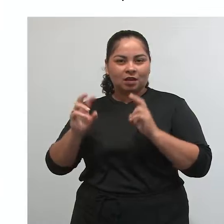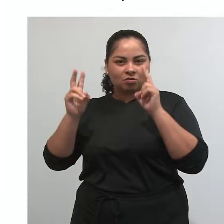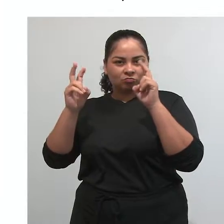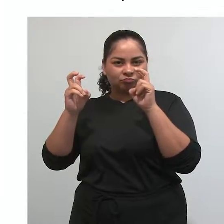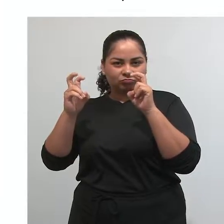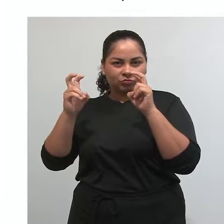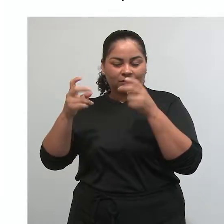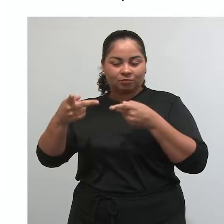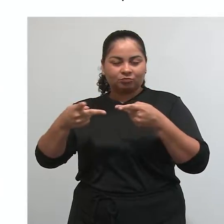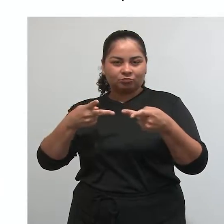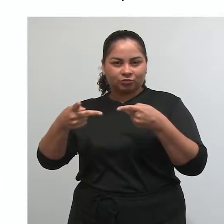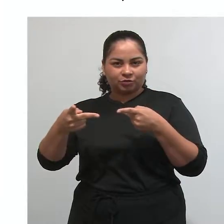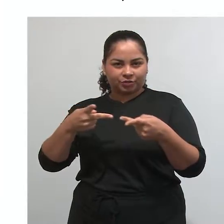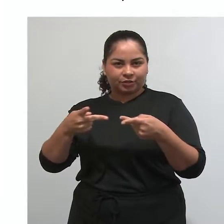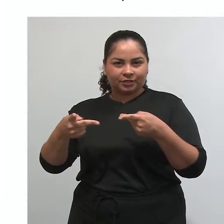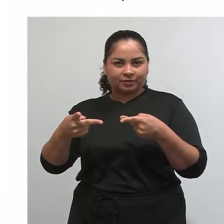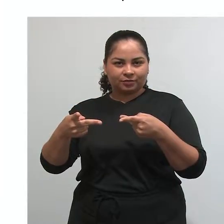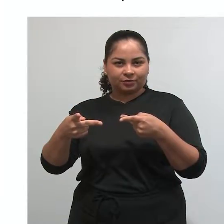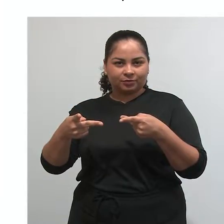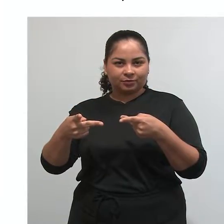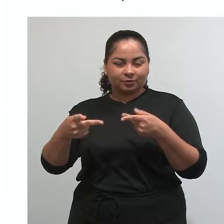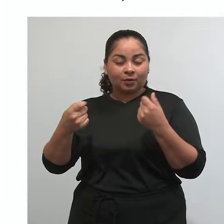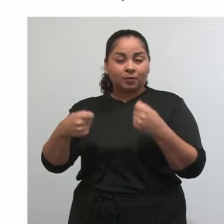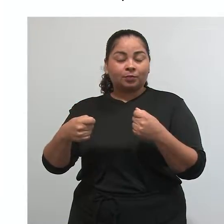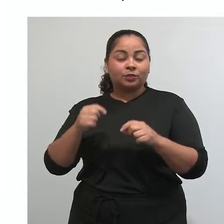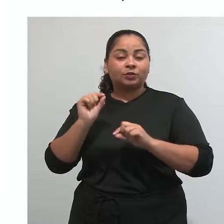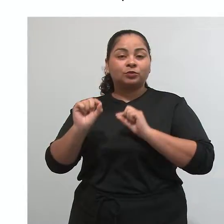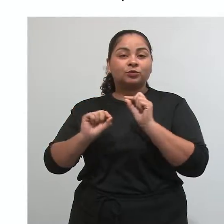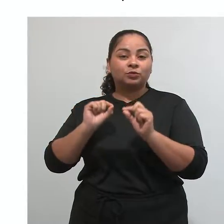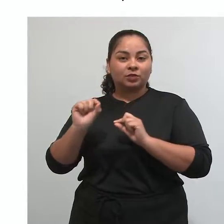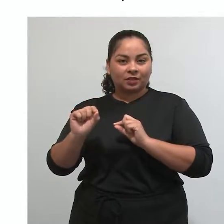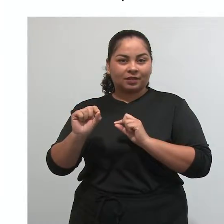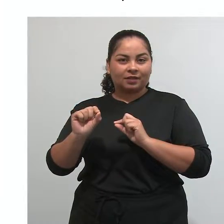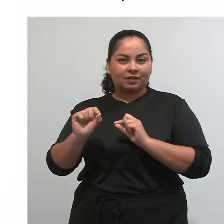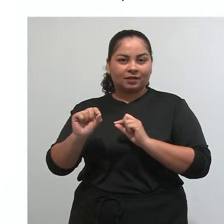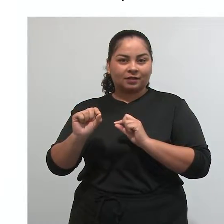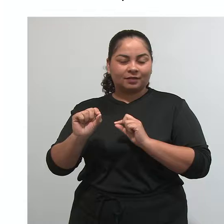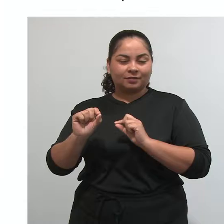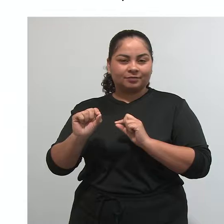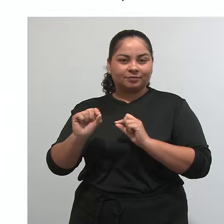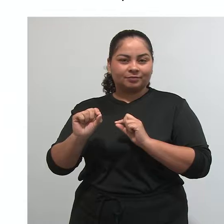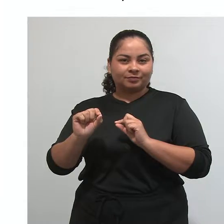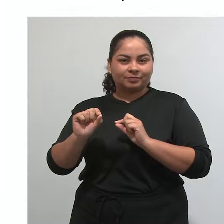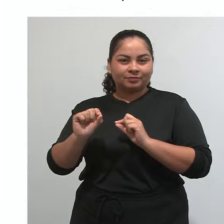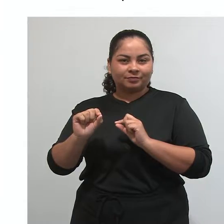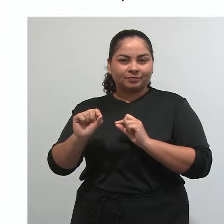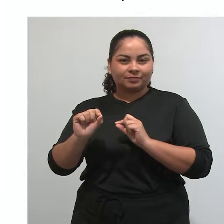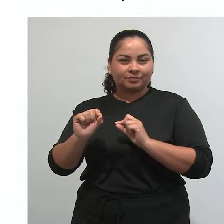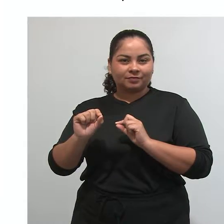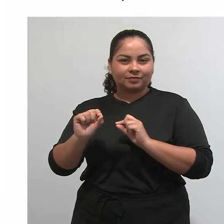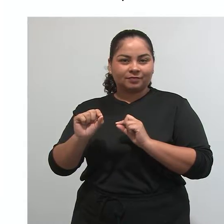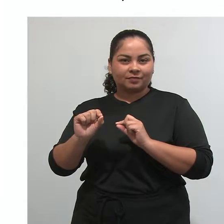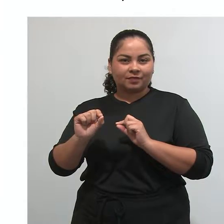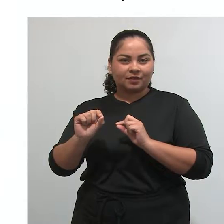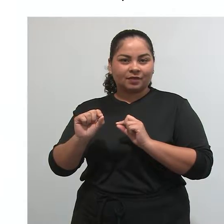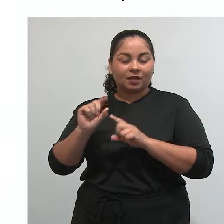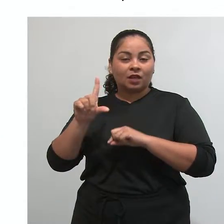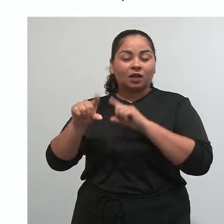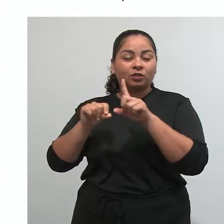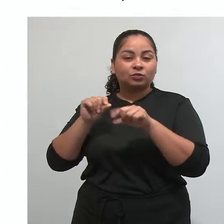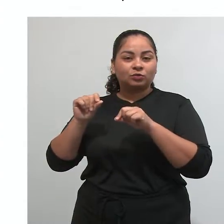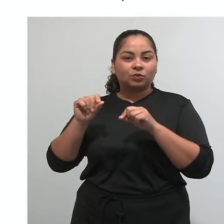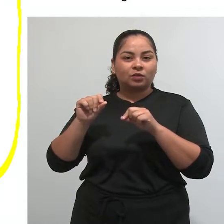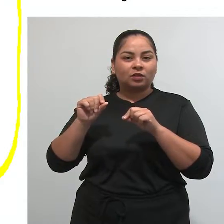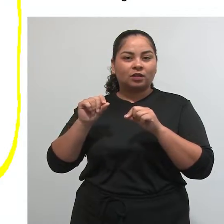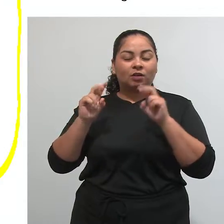levar em consideração aquele slide anterior, que é as temáticas, né,